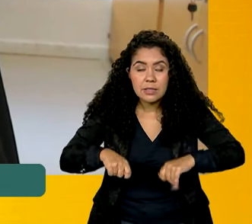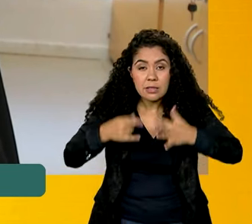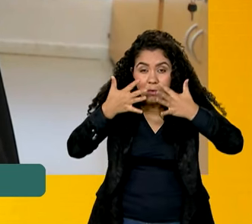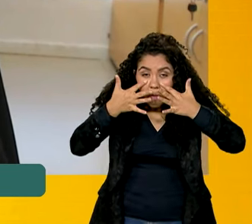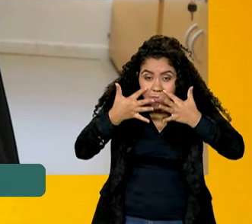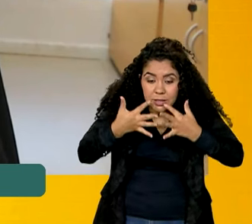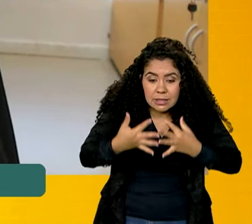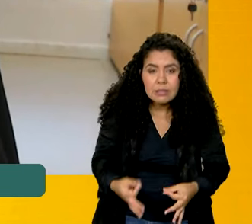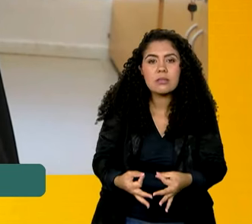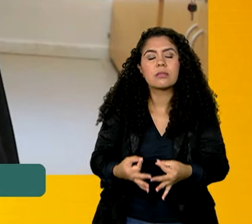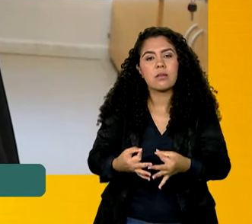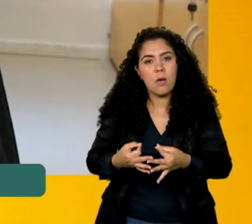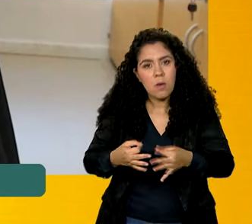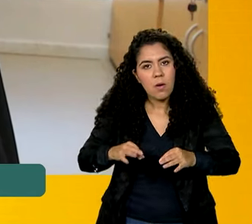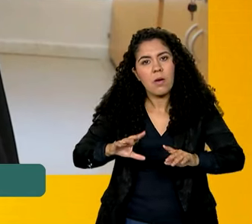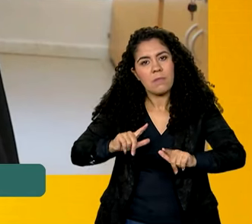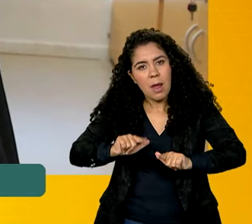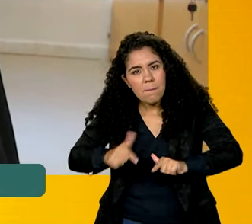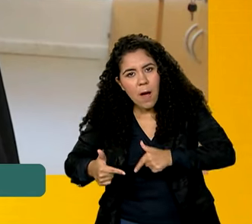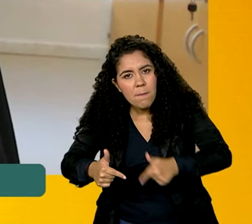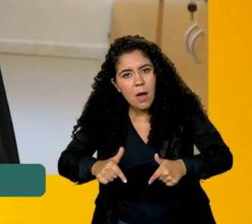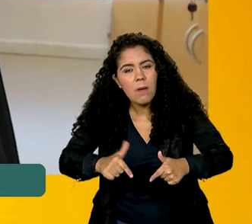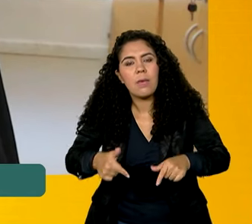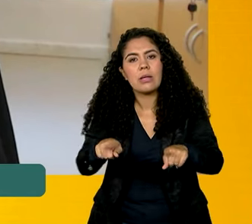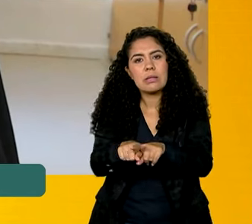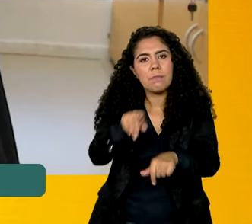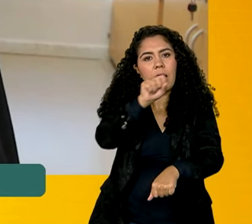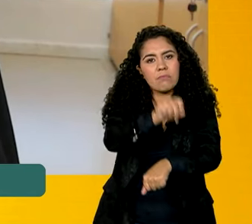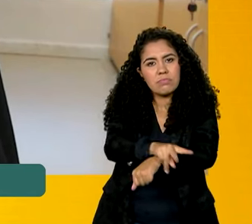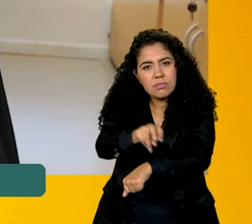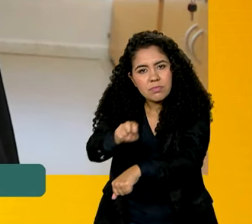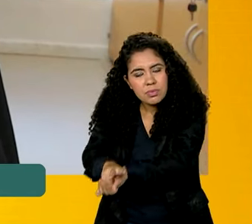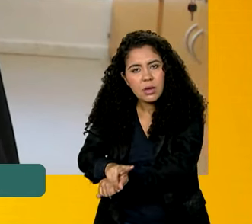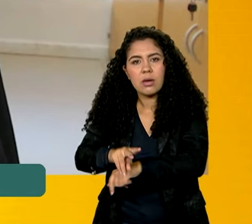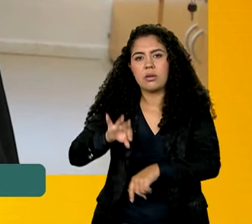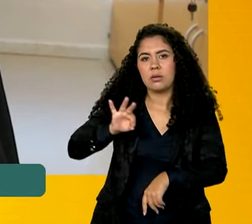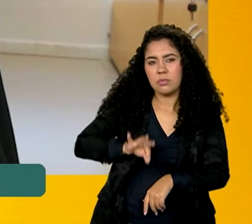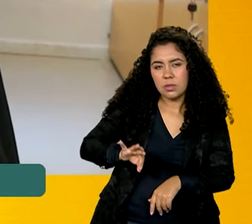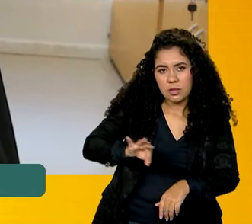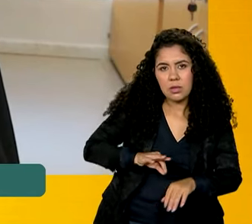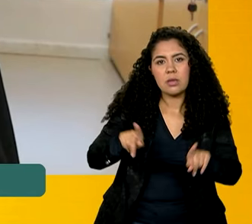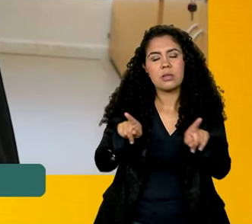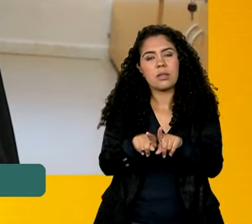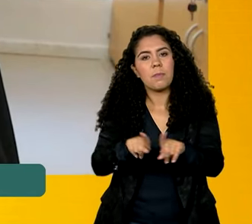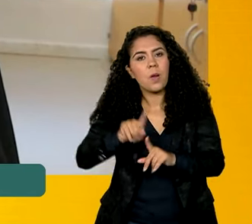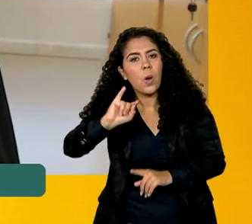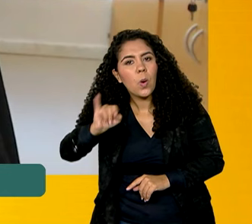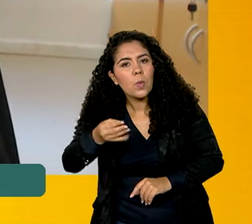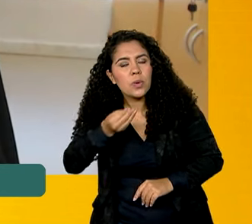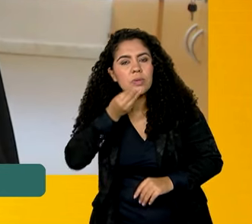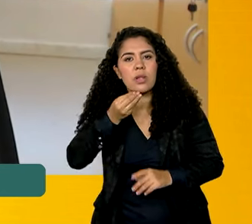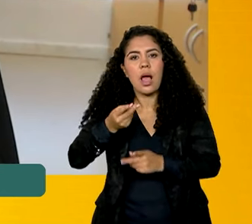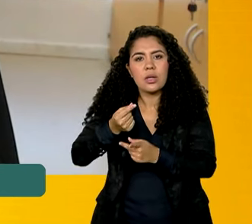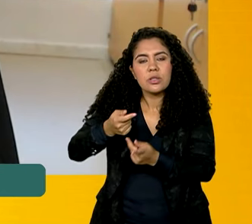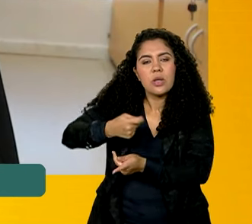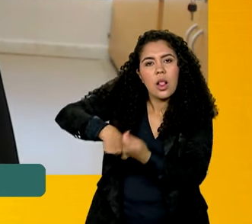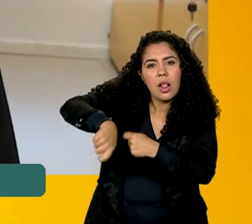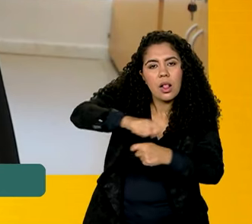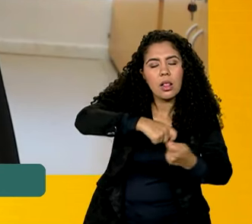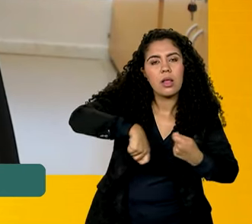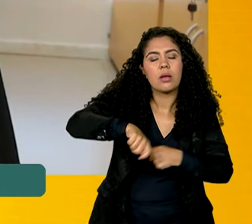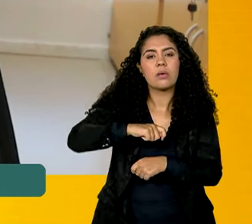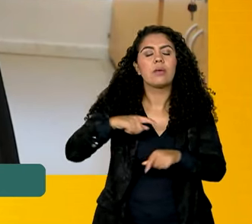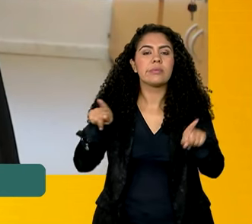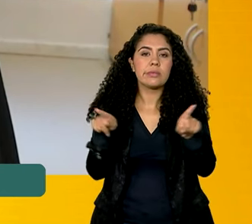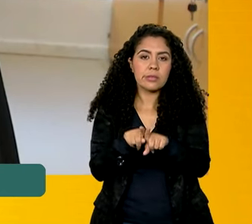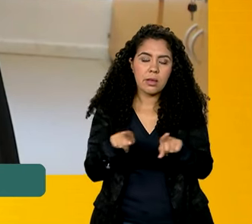forte de ampliação da competitividade, geração de emprego e renda, ampliação das oportunidades de negócios, isso tudo considerando